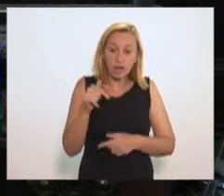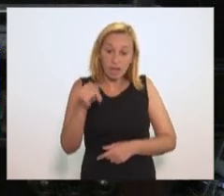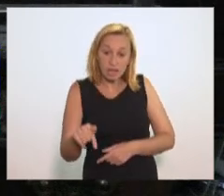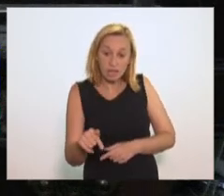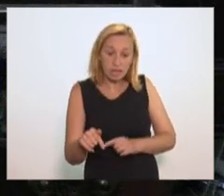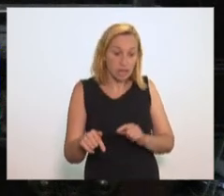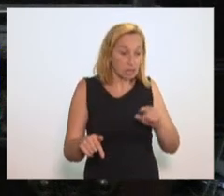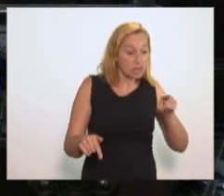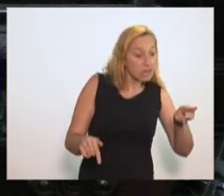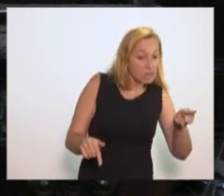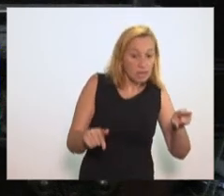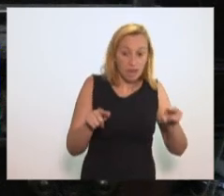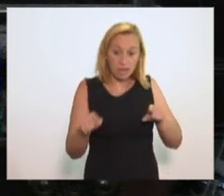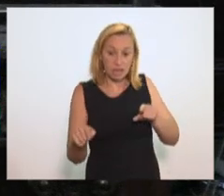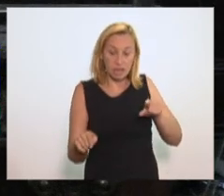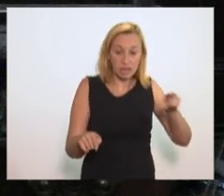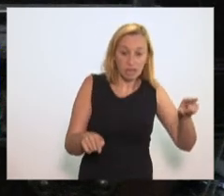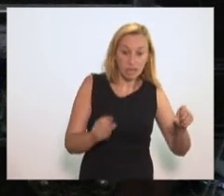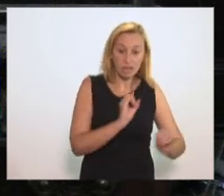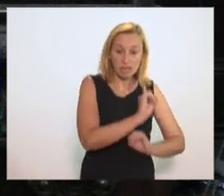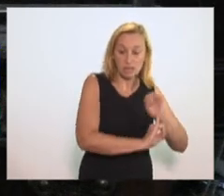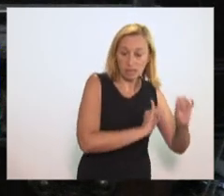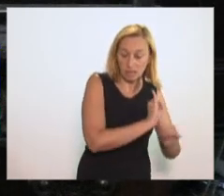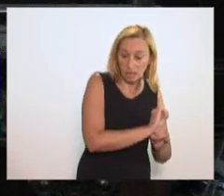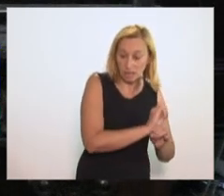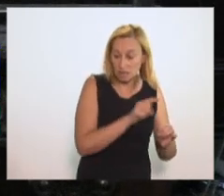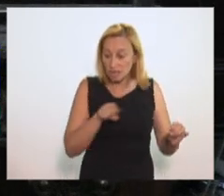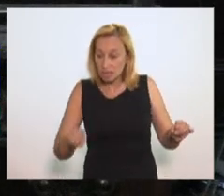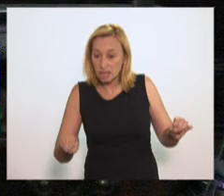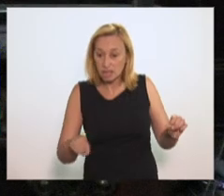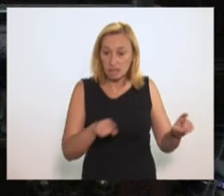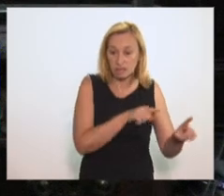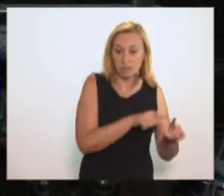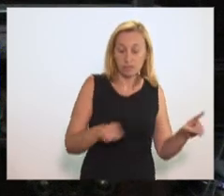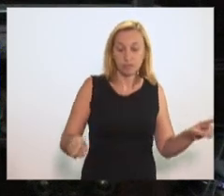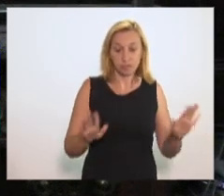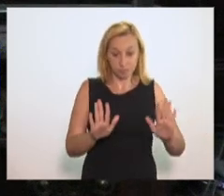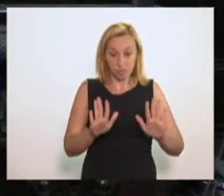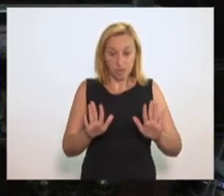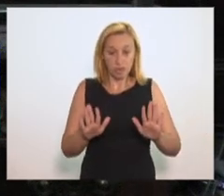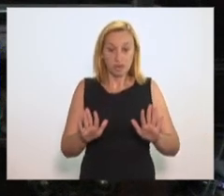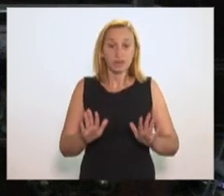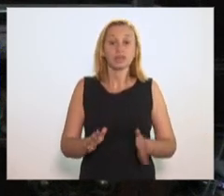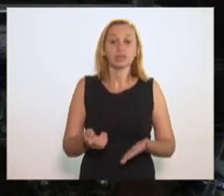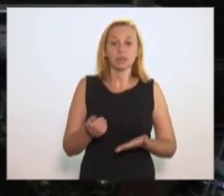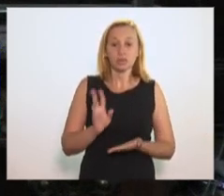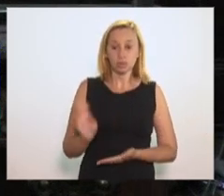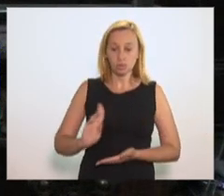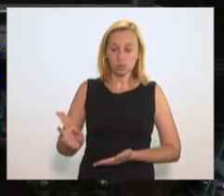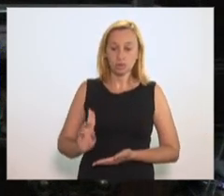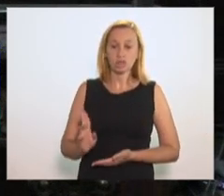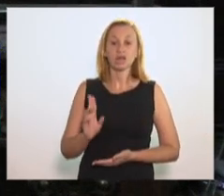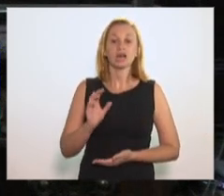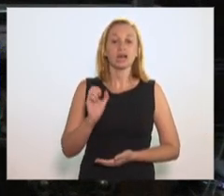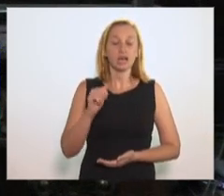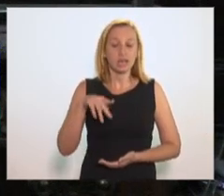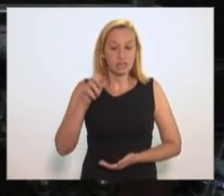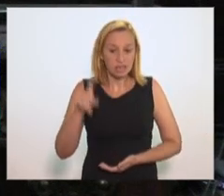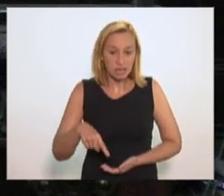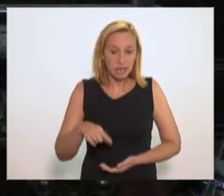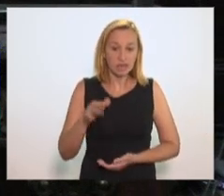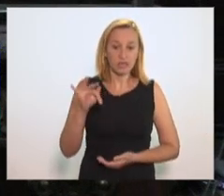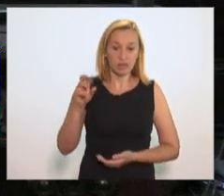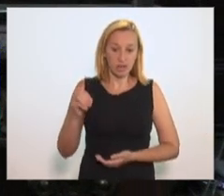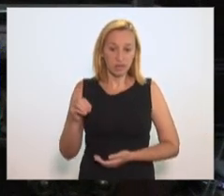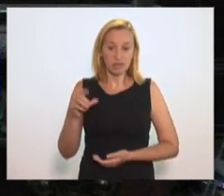então o importante o ótimo é fazer pelo Zoom ou no plenário logicamente para discutir então estão inscritos Adriana Baltazar é a próxima Flávio Serafini